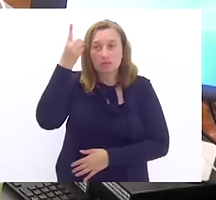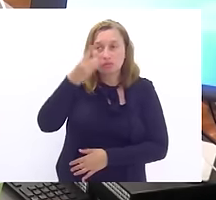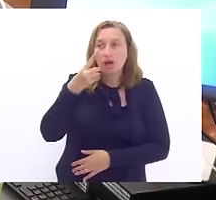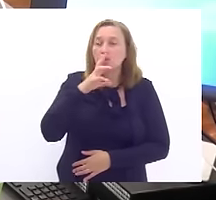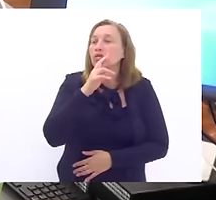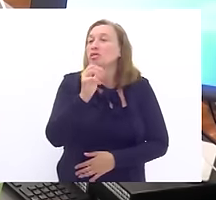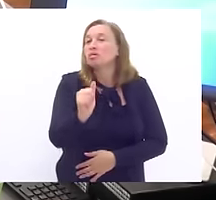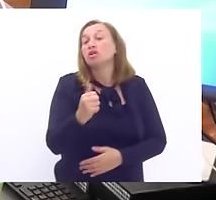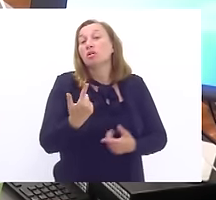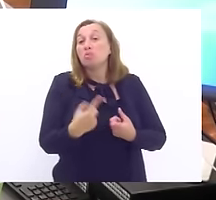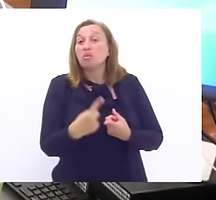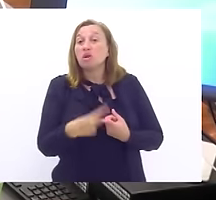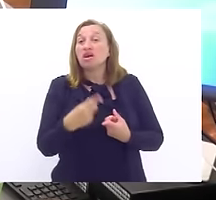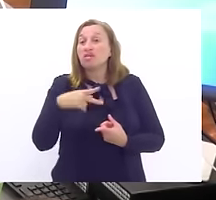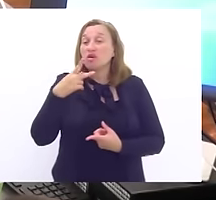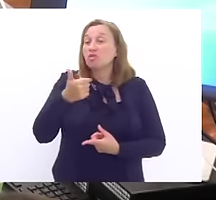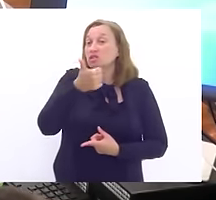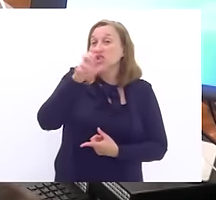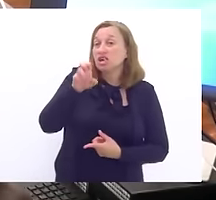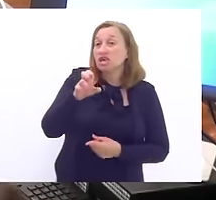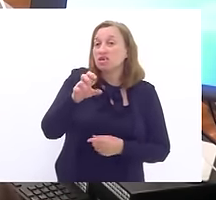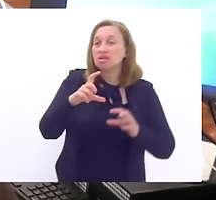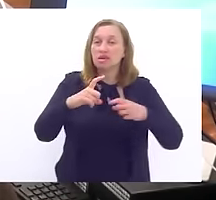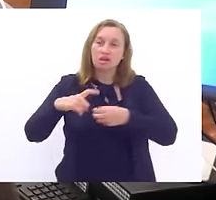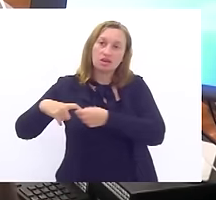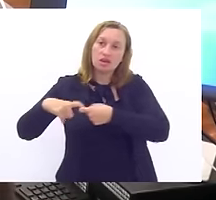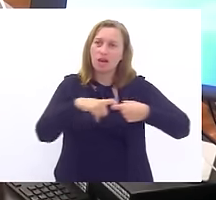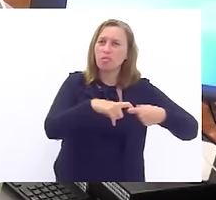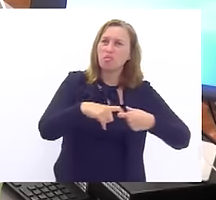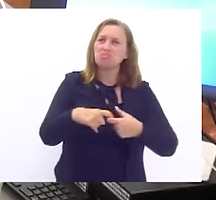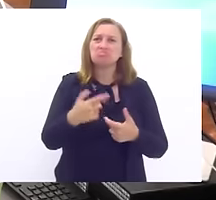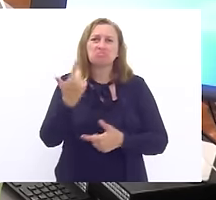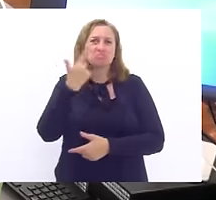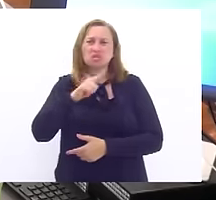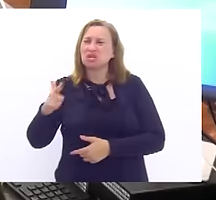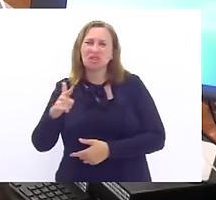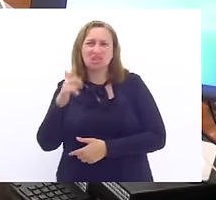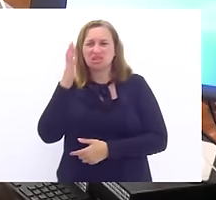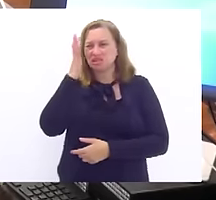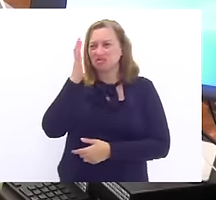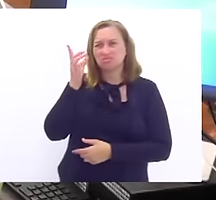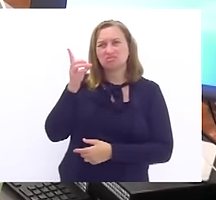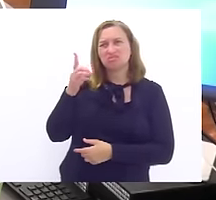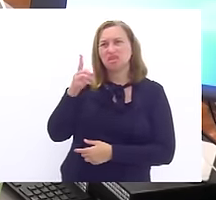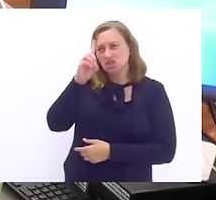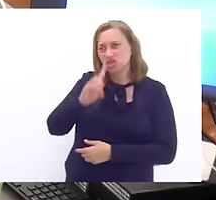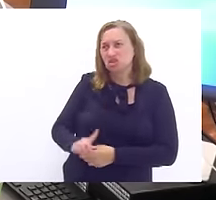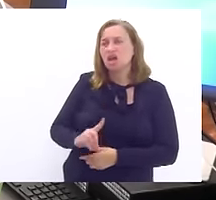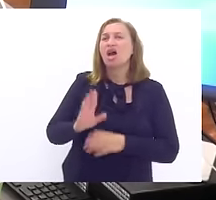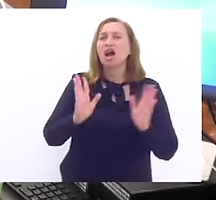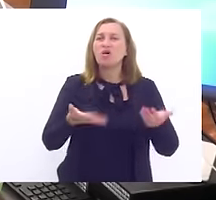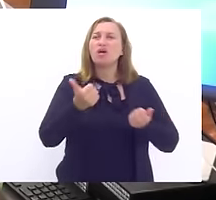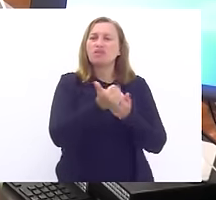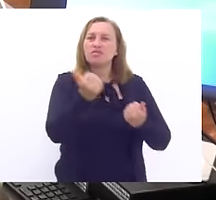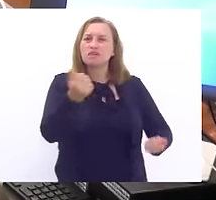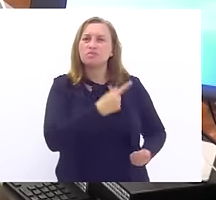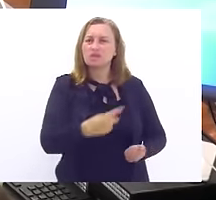Porque ele disse que só tinha 15 reboques não tô entendendo diretora agora pode